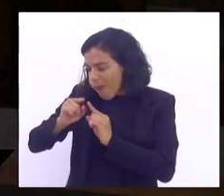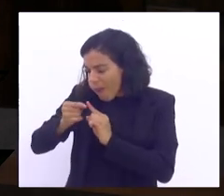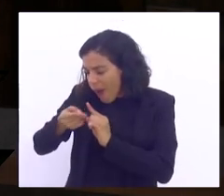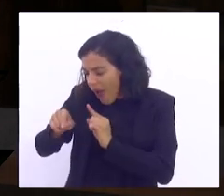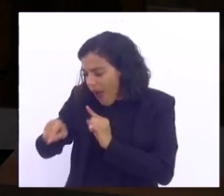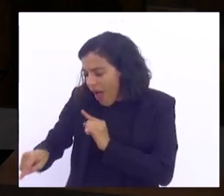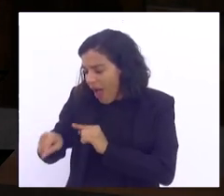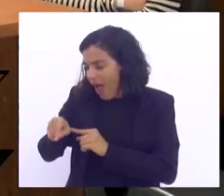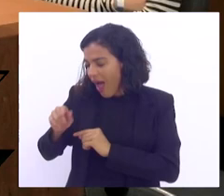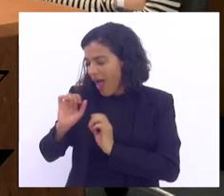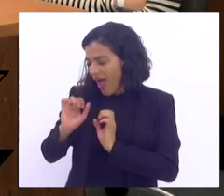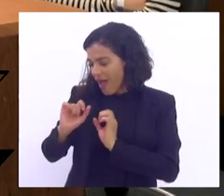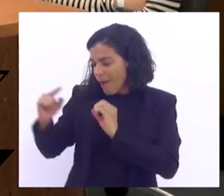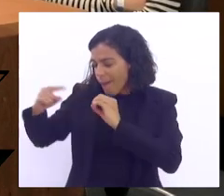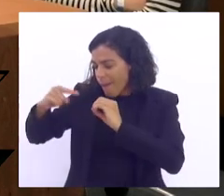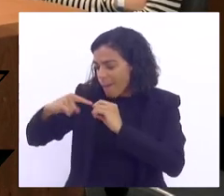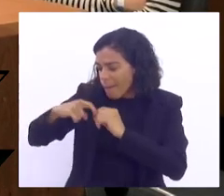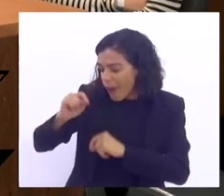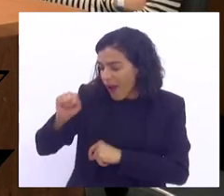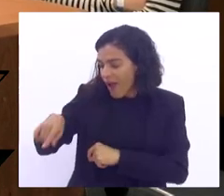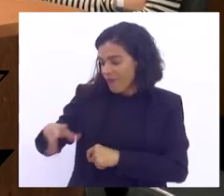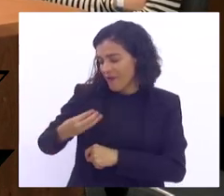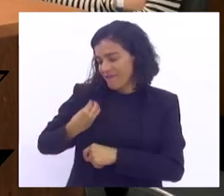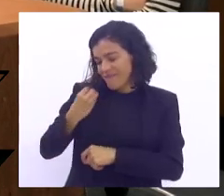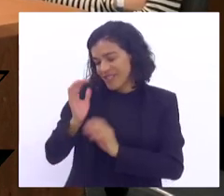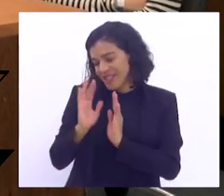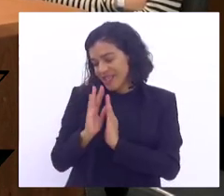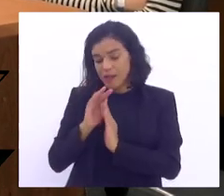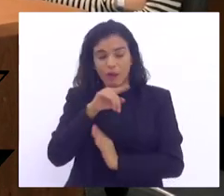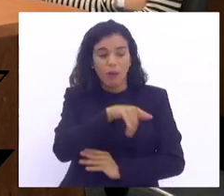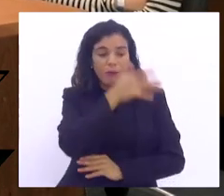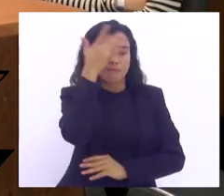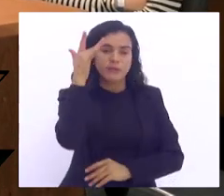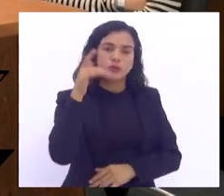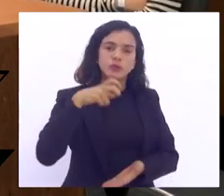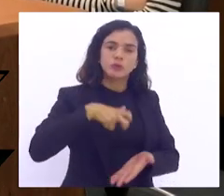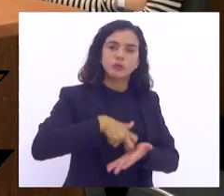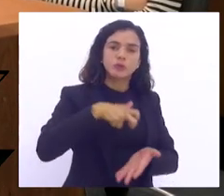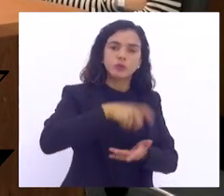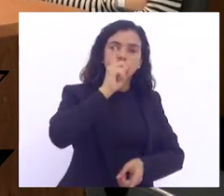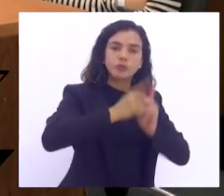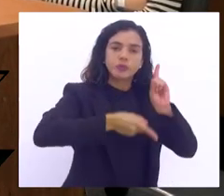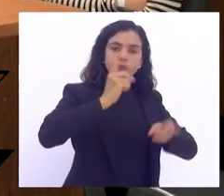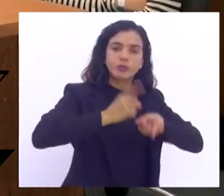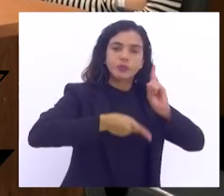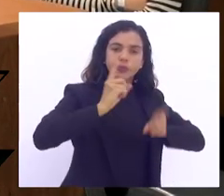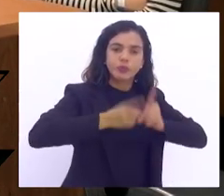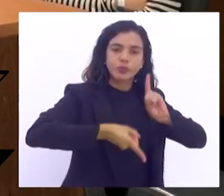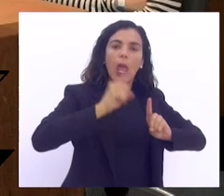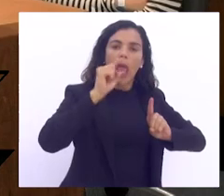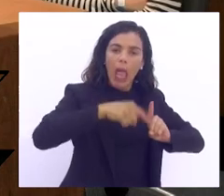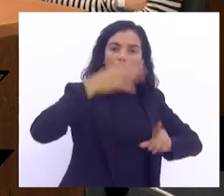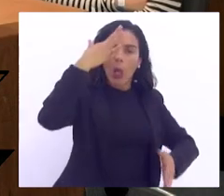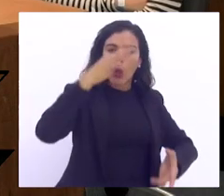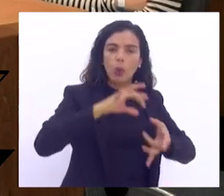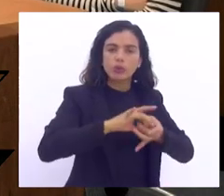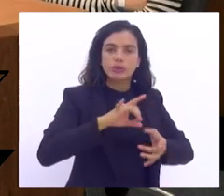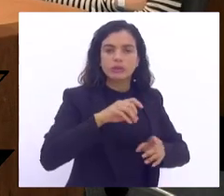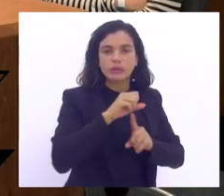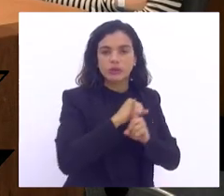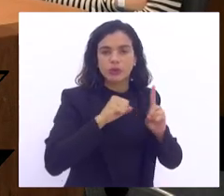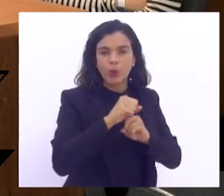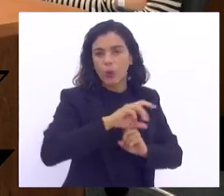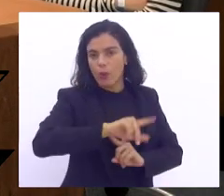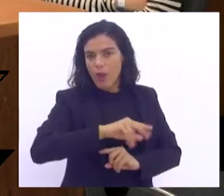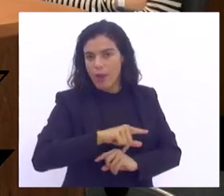pela vontade arbitrária de um julgador que diz o que é consenso social e o que não é,